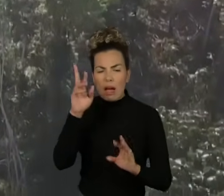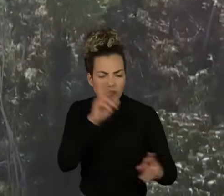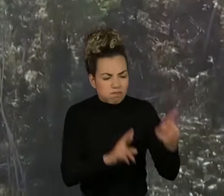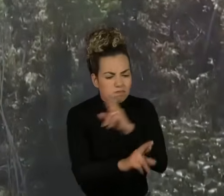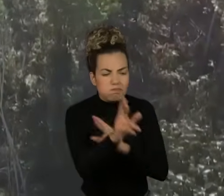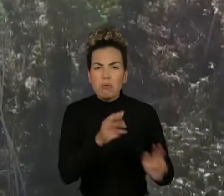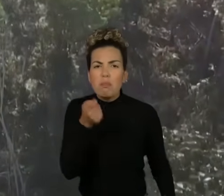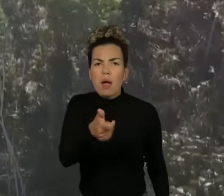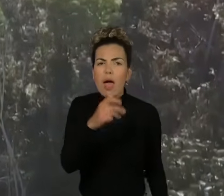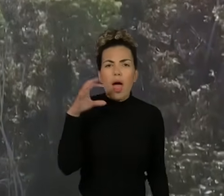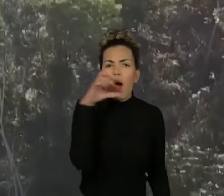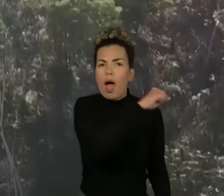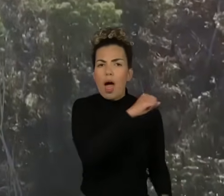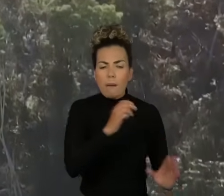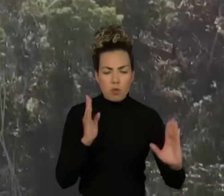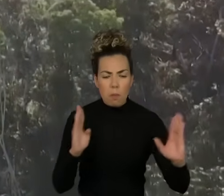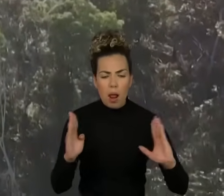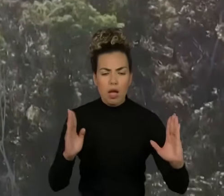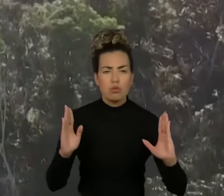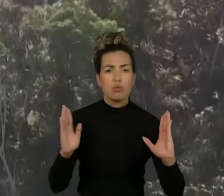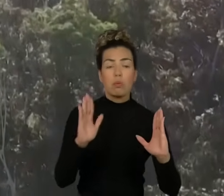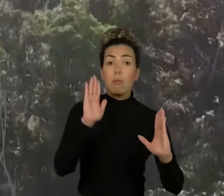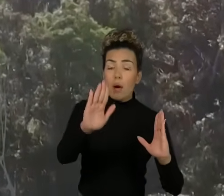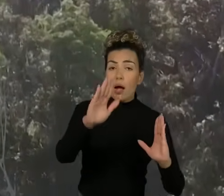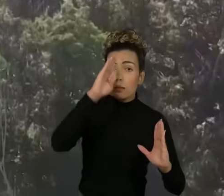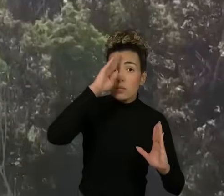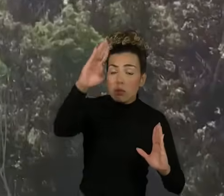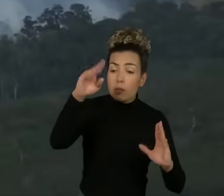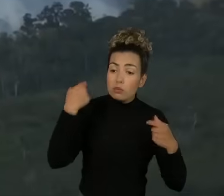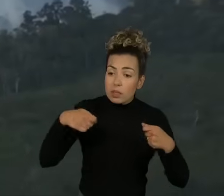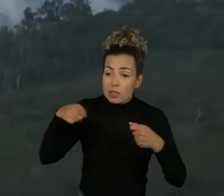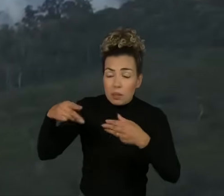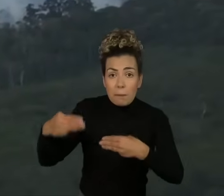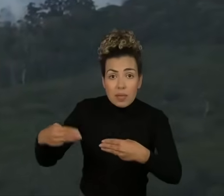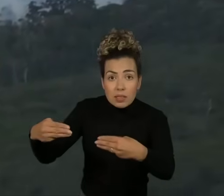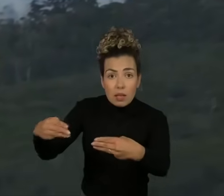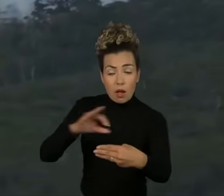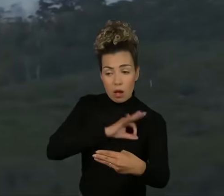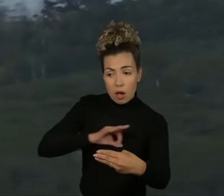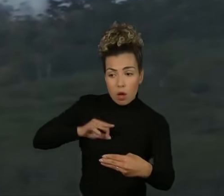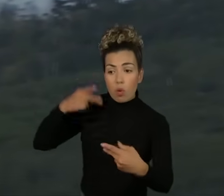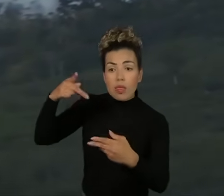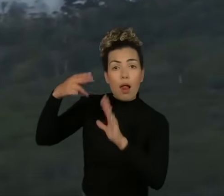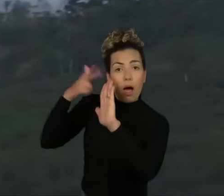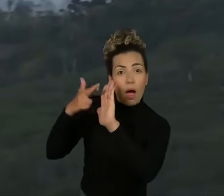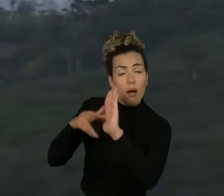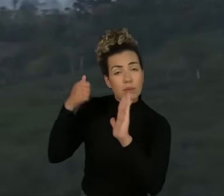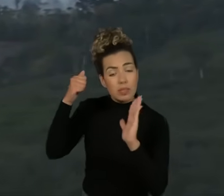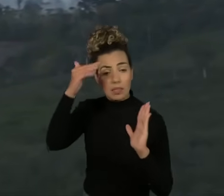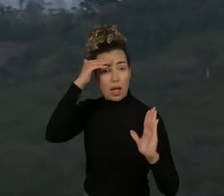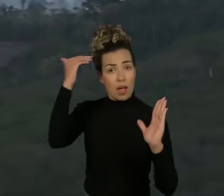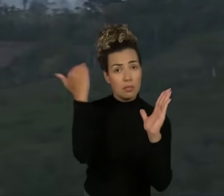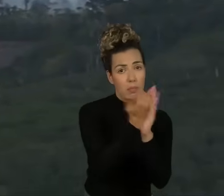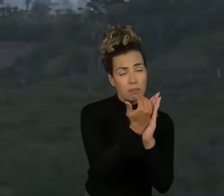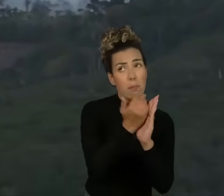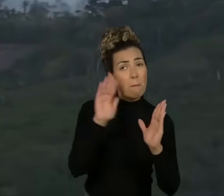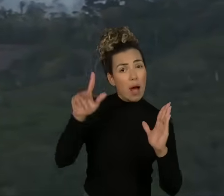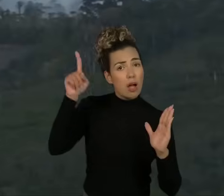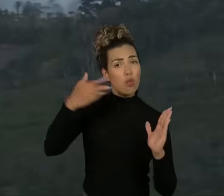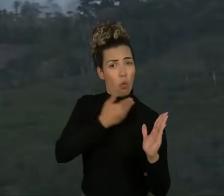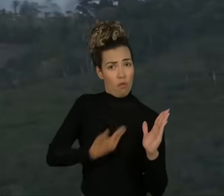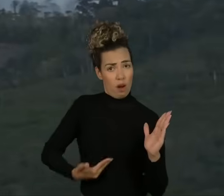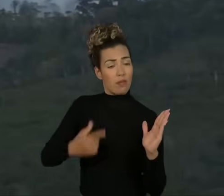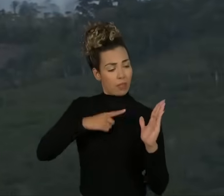análise, respeitando regulamentações dos órgãos ambientais. Segundo o governo, novos textos foram escritos para